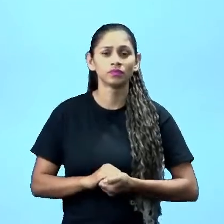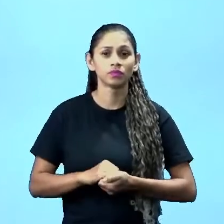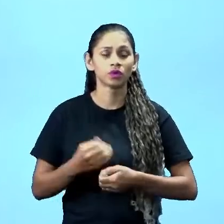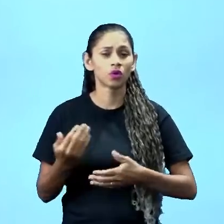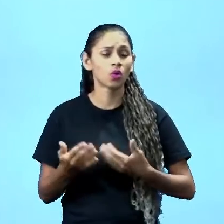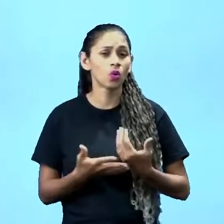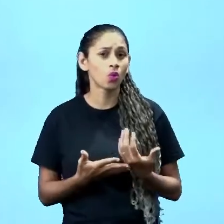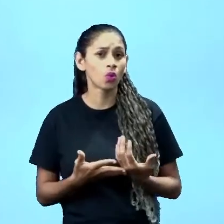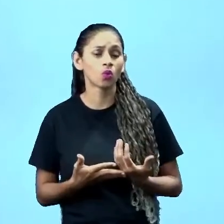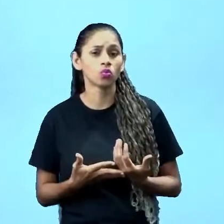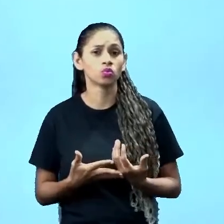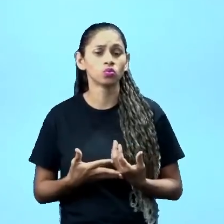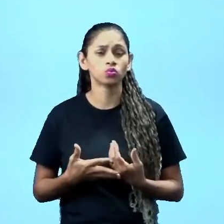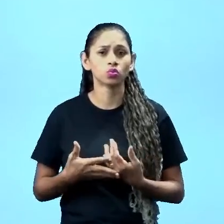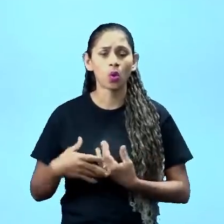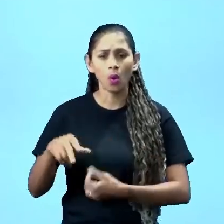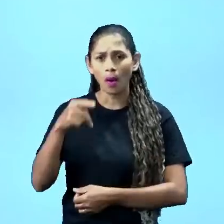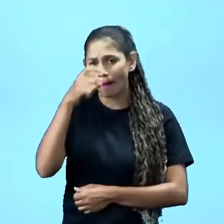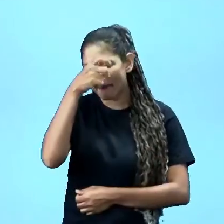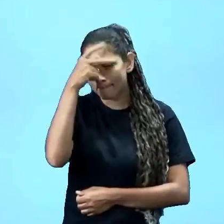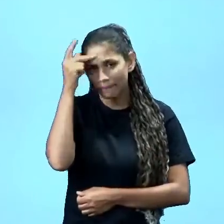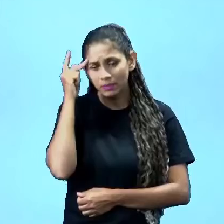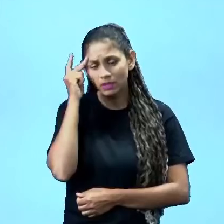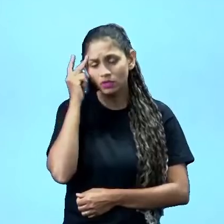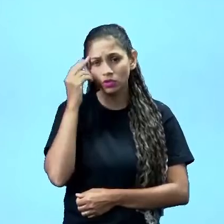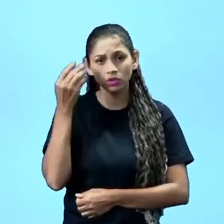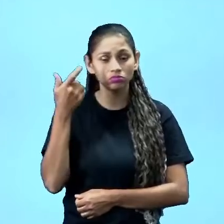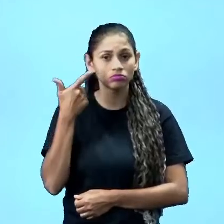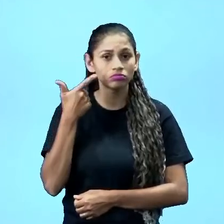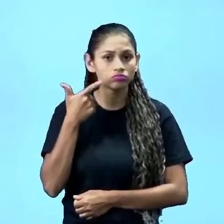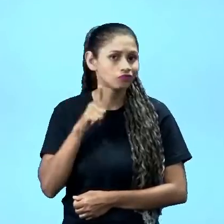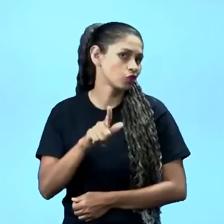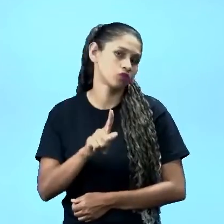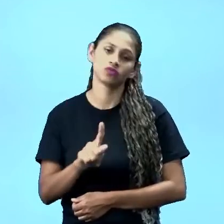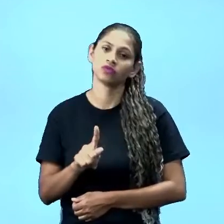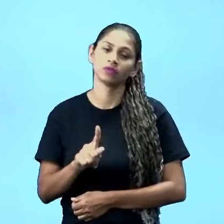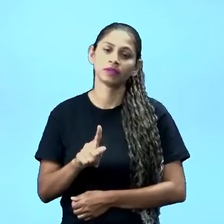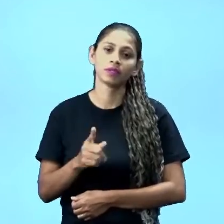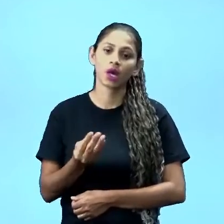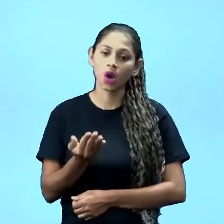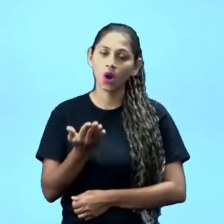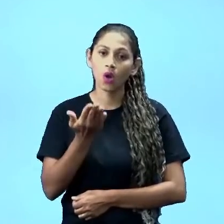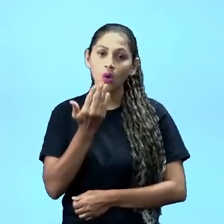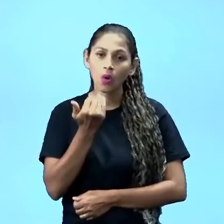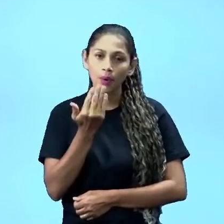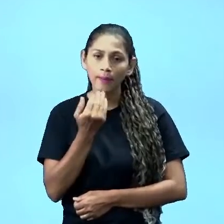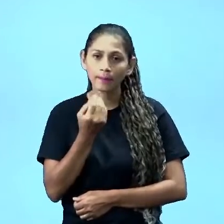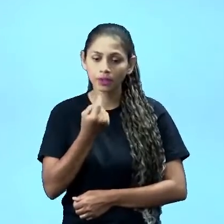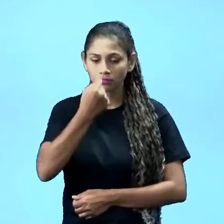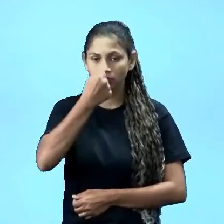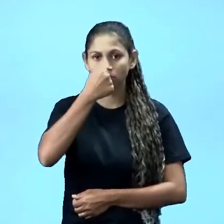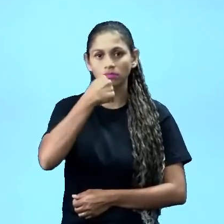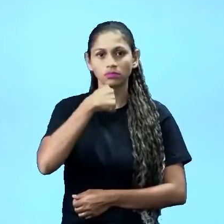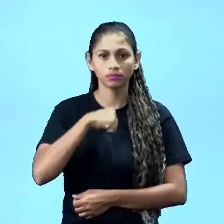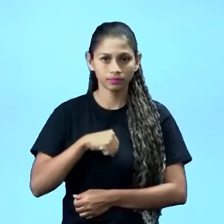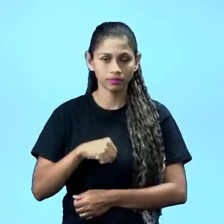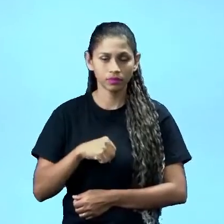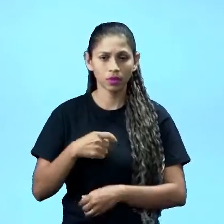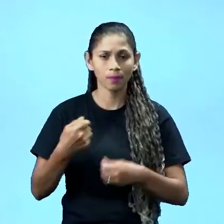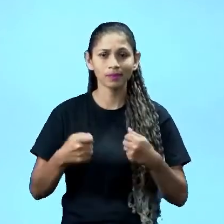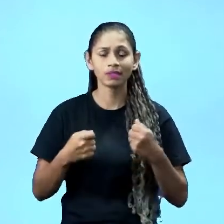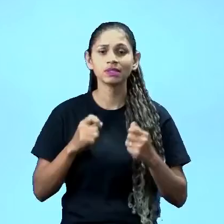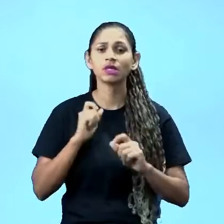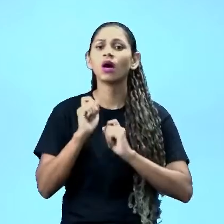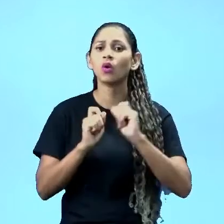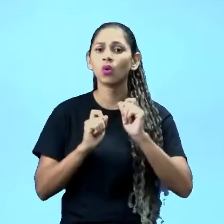alguma circunstância ele não consegue fazer a sua alimentação por via oral. Né? Então a gente vai fazer a alimentação, né, a nutrição desse